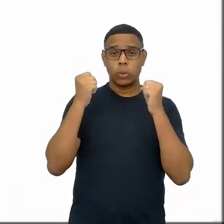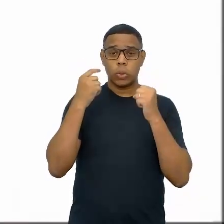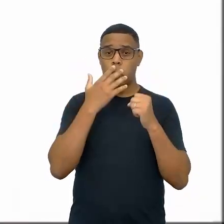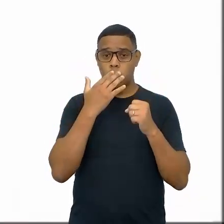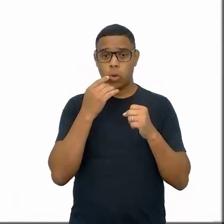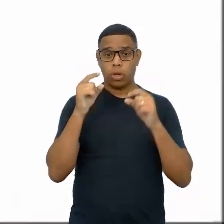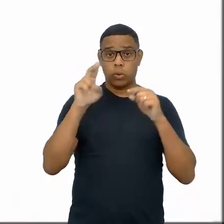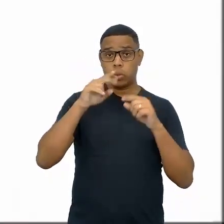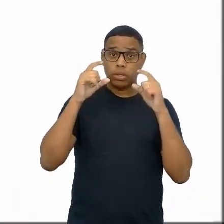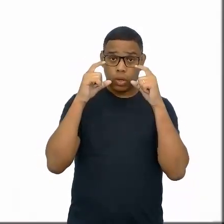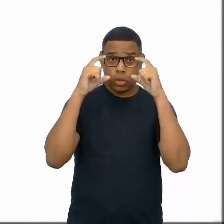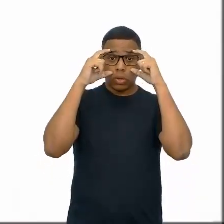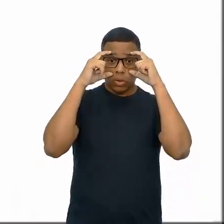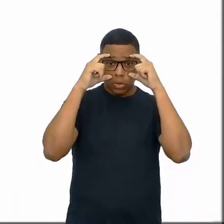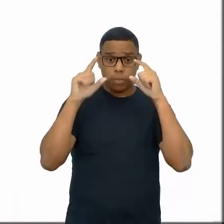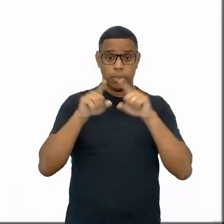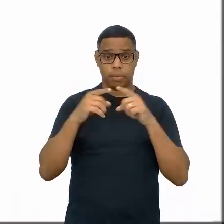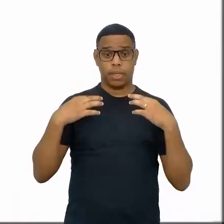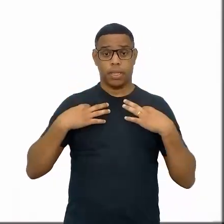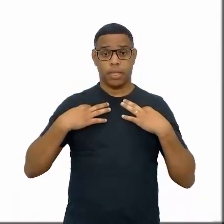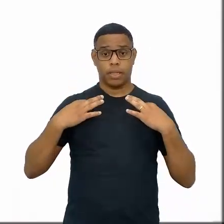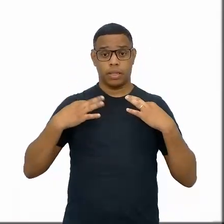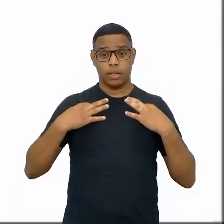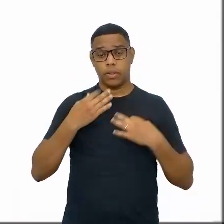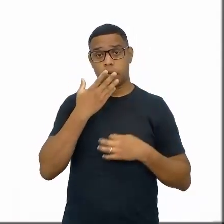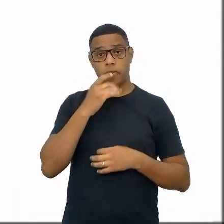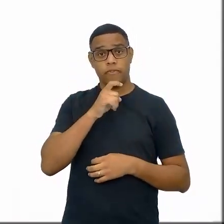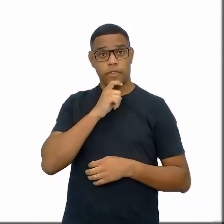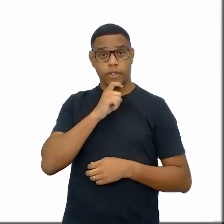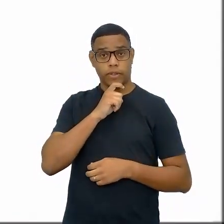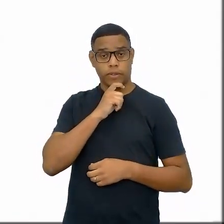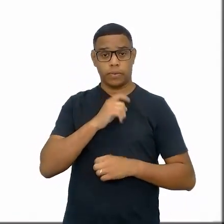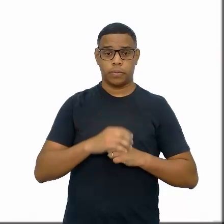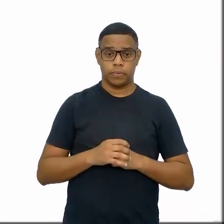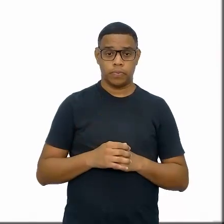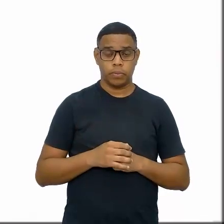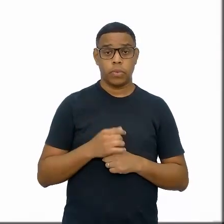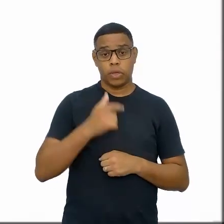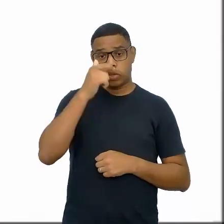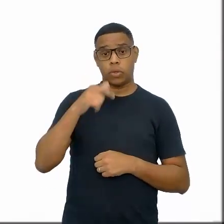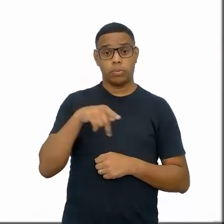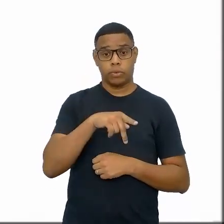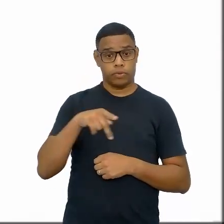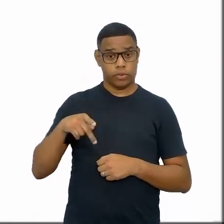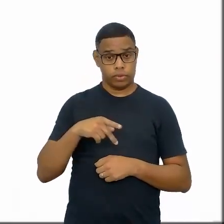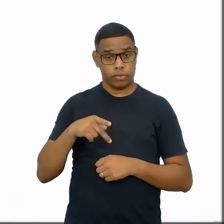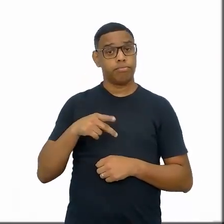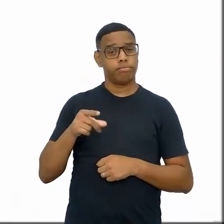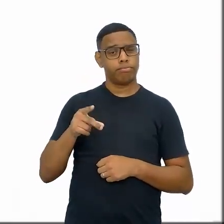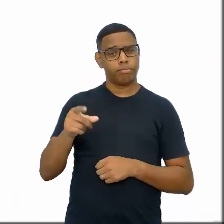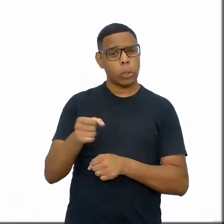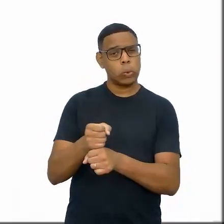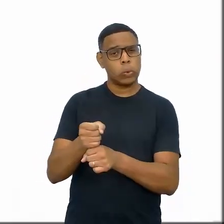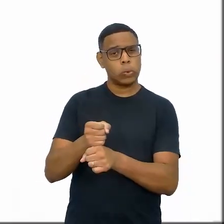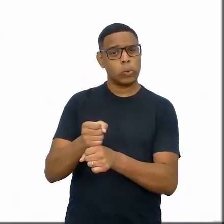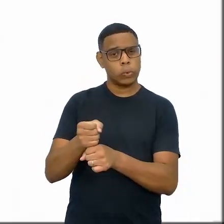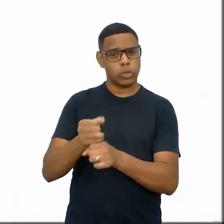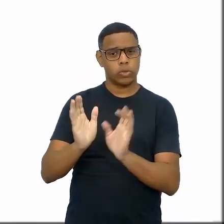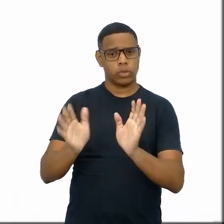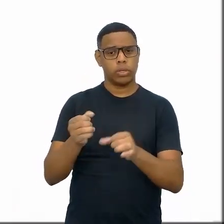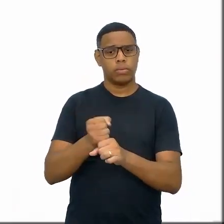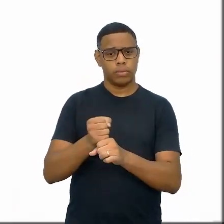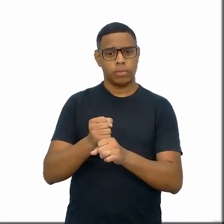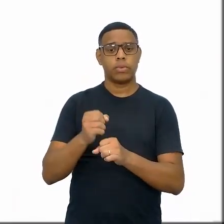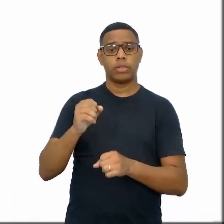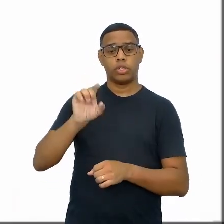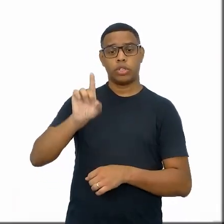usando óculos e uma blusa na cor verde. Sou professora efetiva da rede já há bastante tempo,